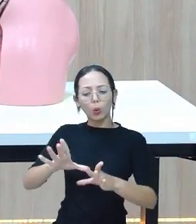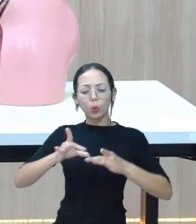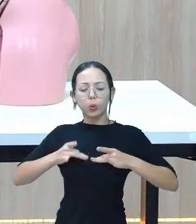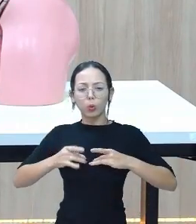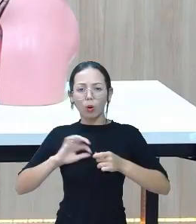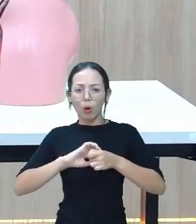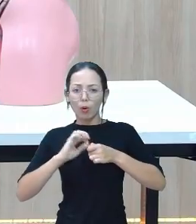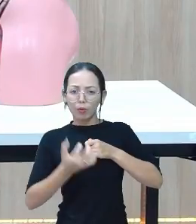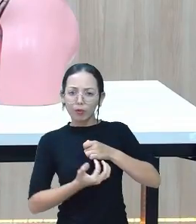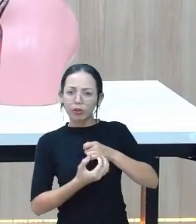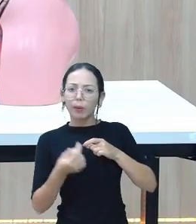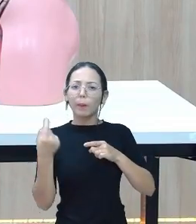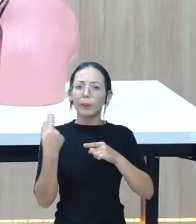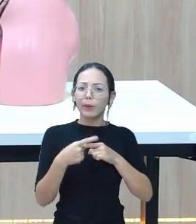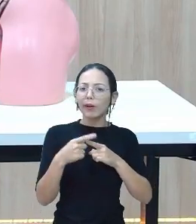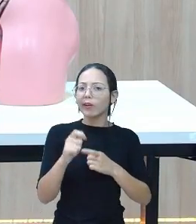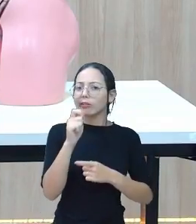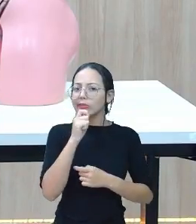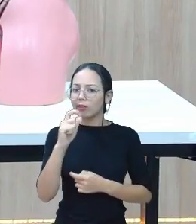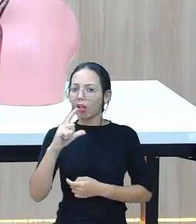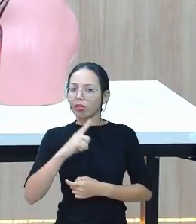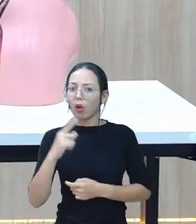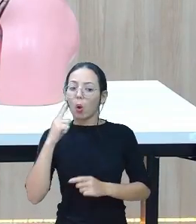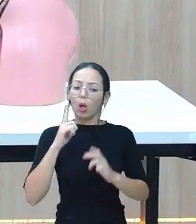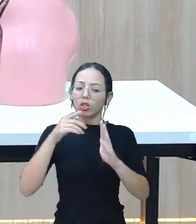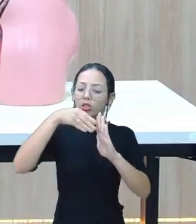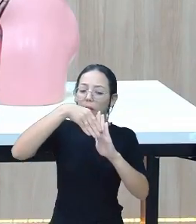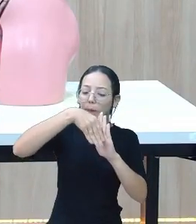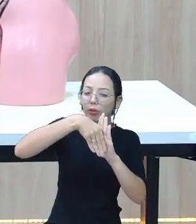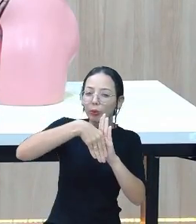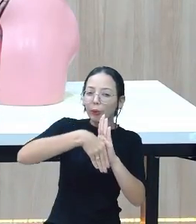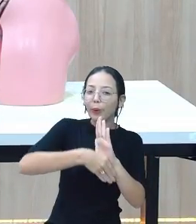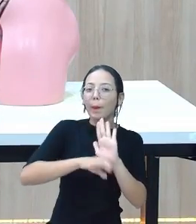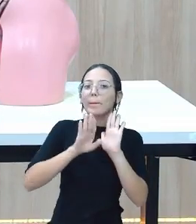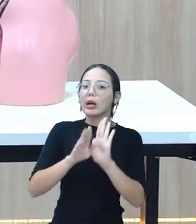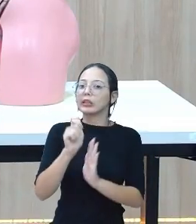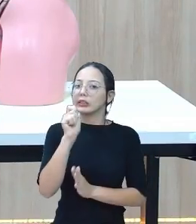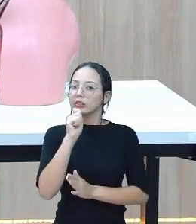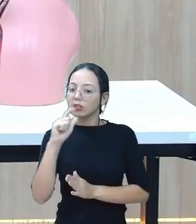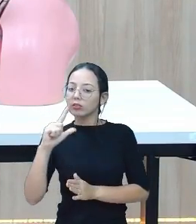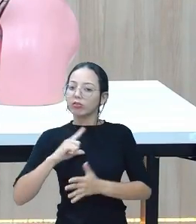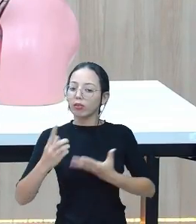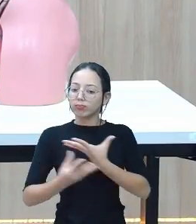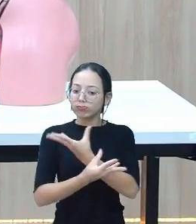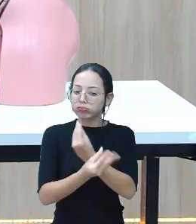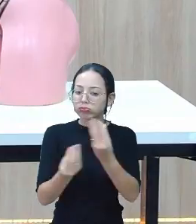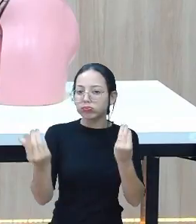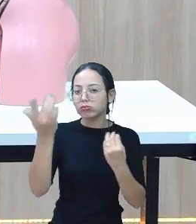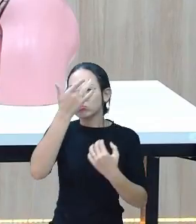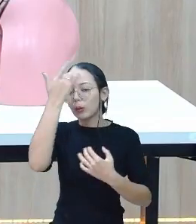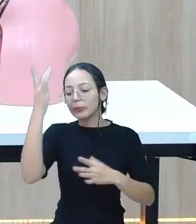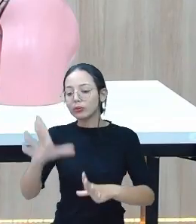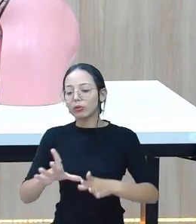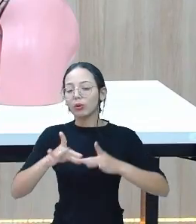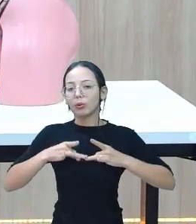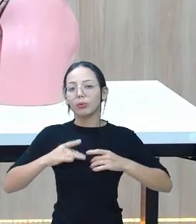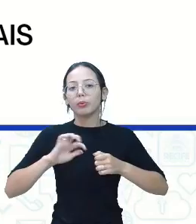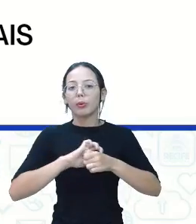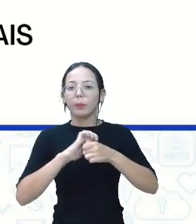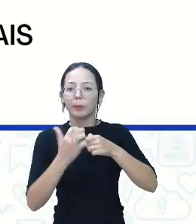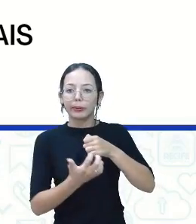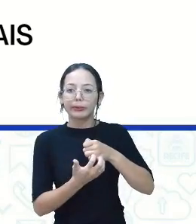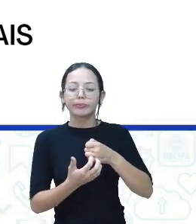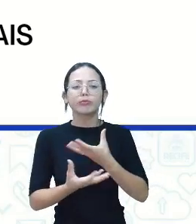porque está aí ainda, não é? Diminuiu a quantidade, mas ainda está contaminando muitas pessoas.